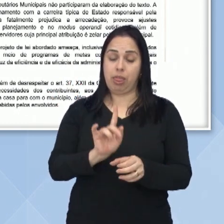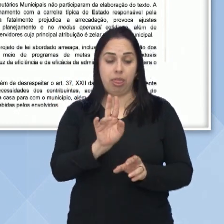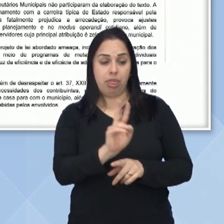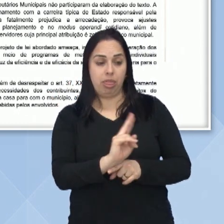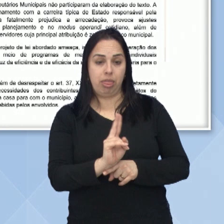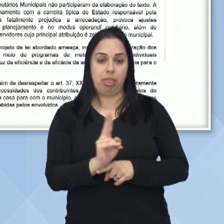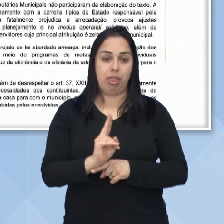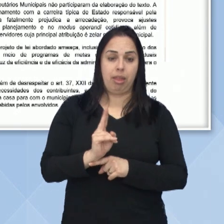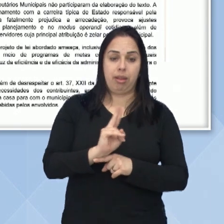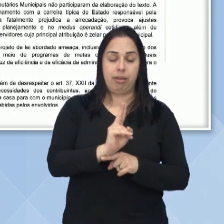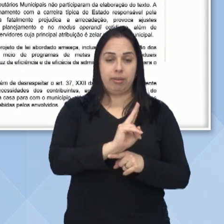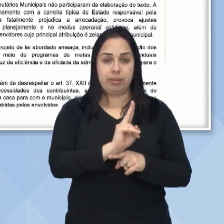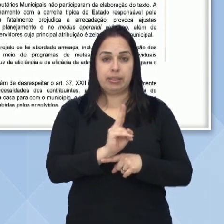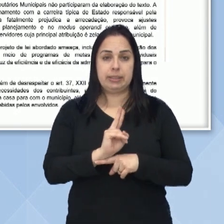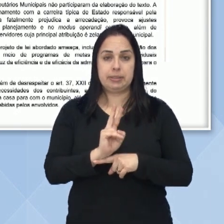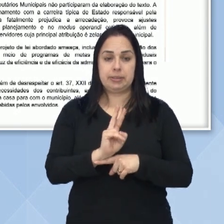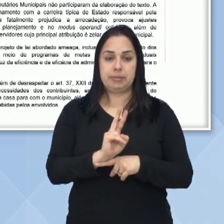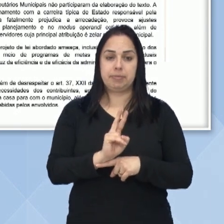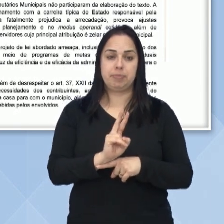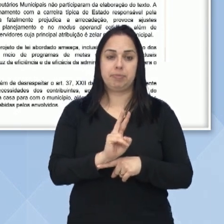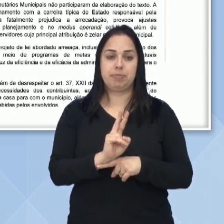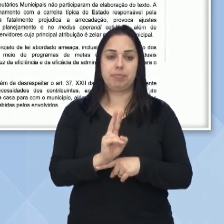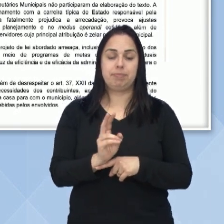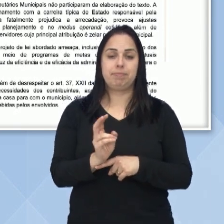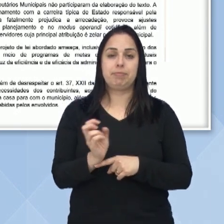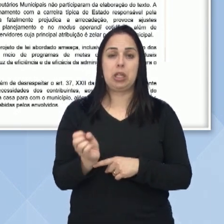do novo